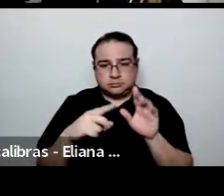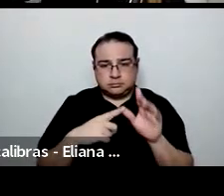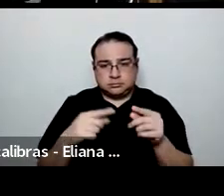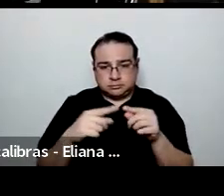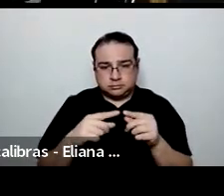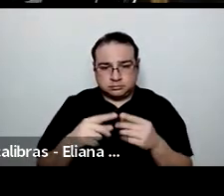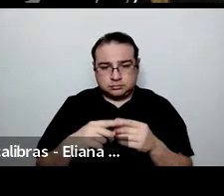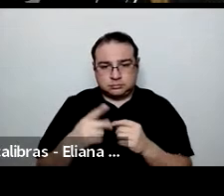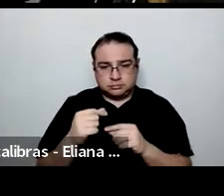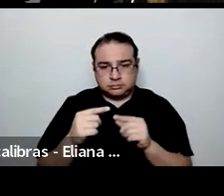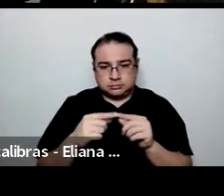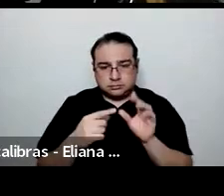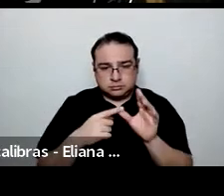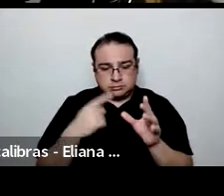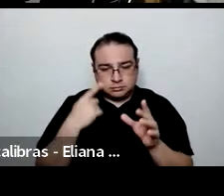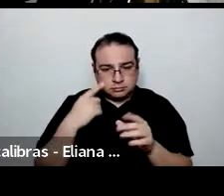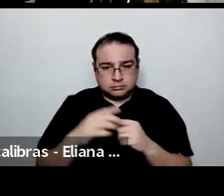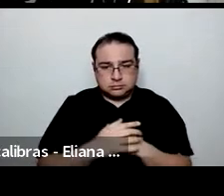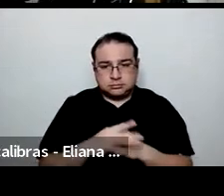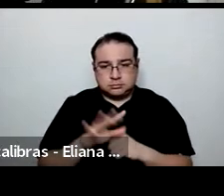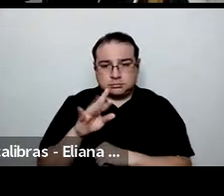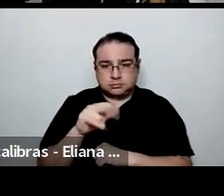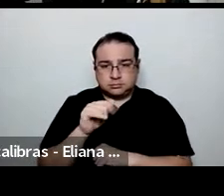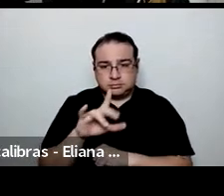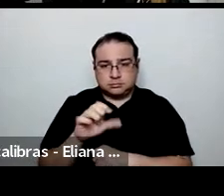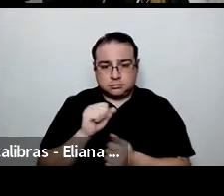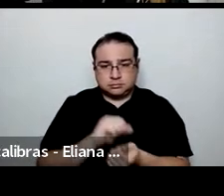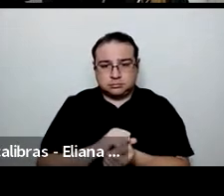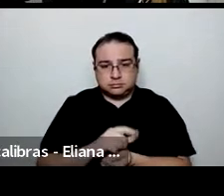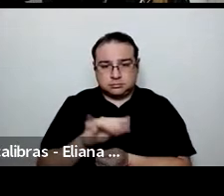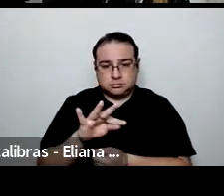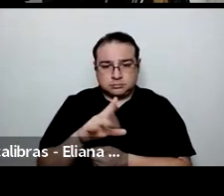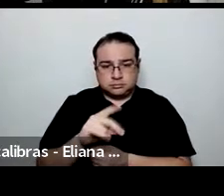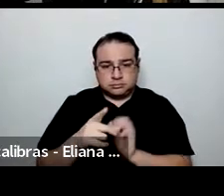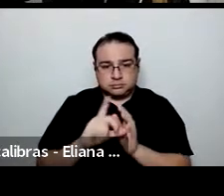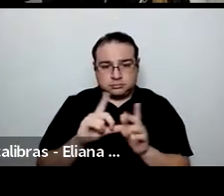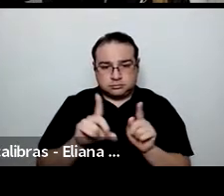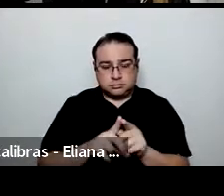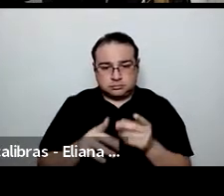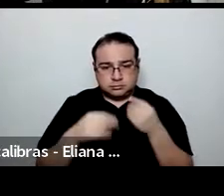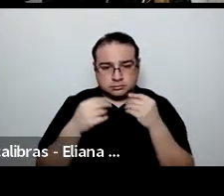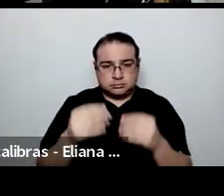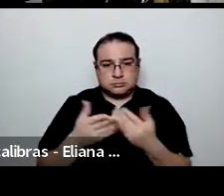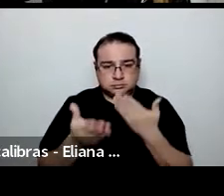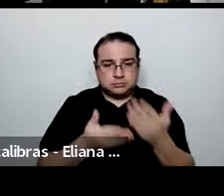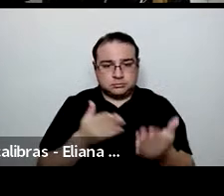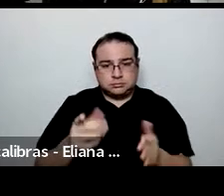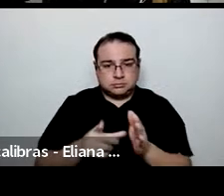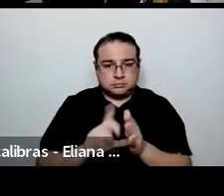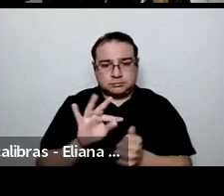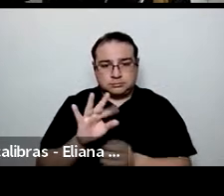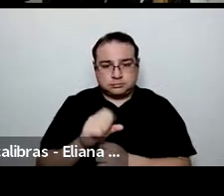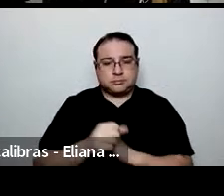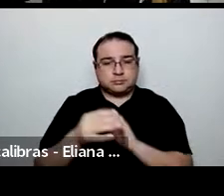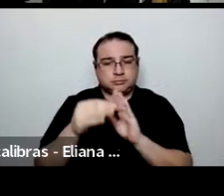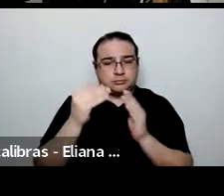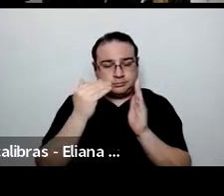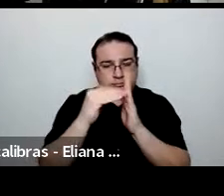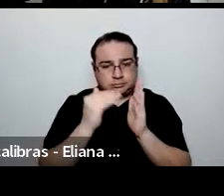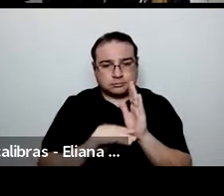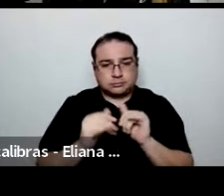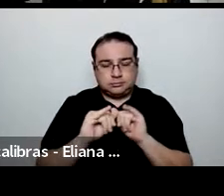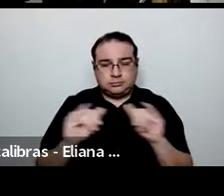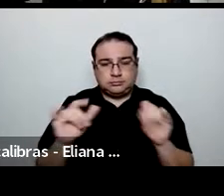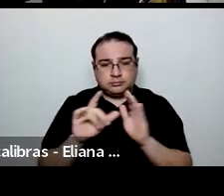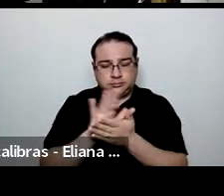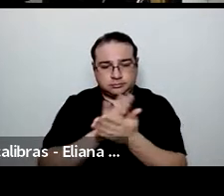e gastos eleitorais realizados em data anterior à entrega da prestação de contas parcial mas não